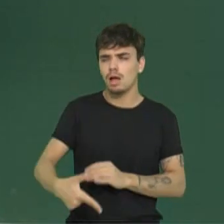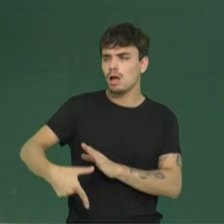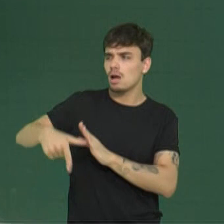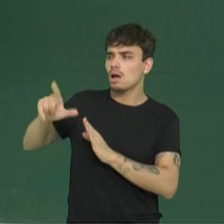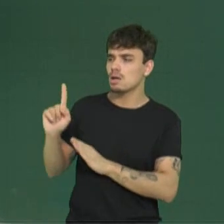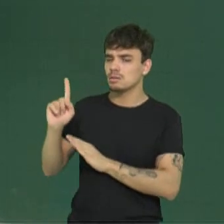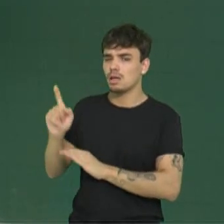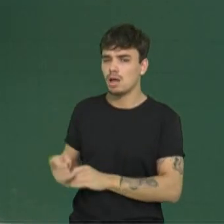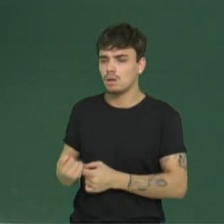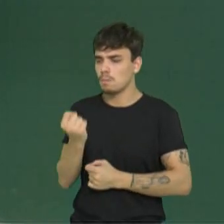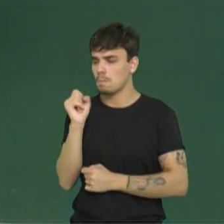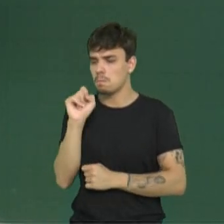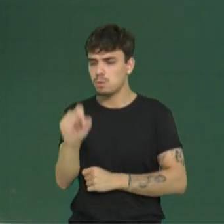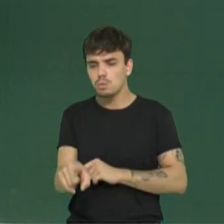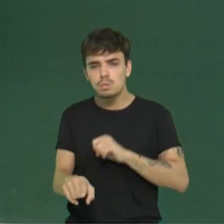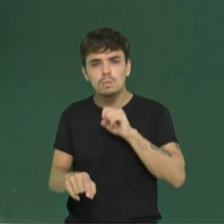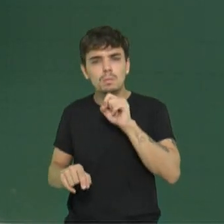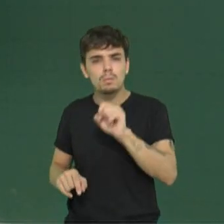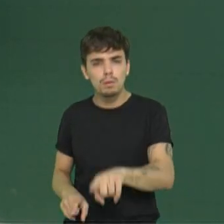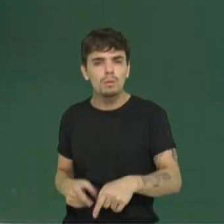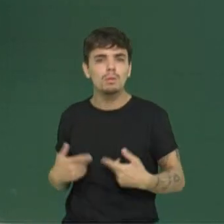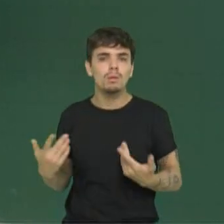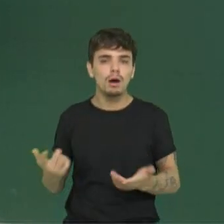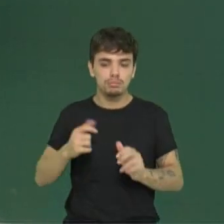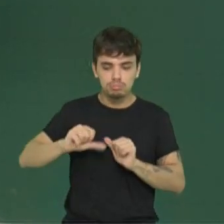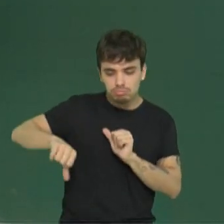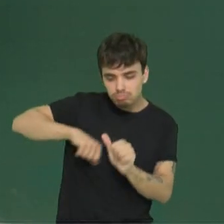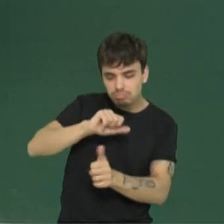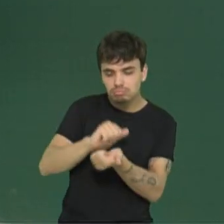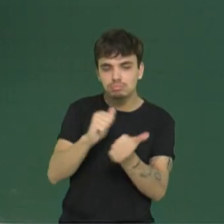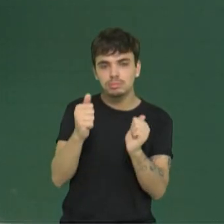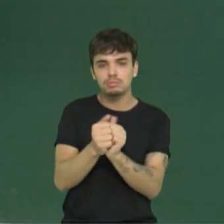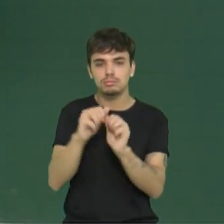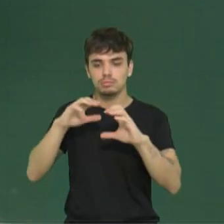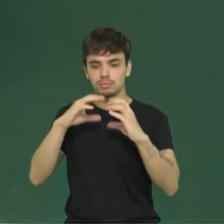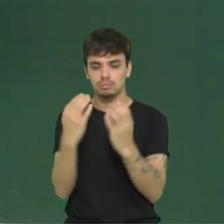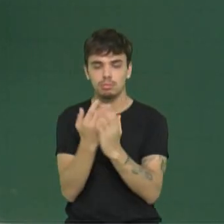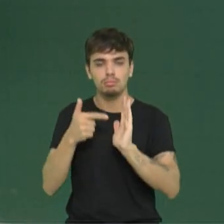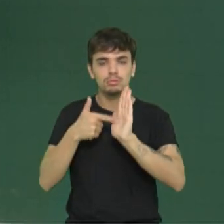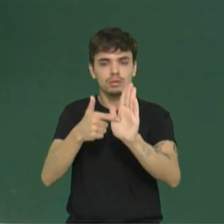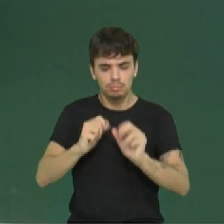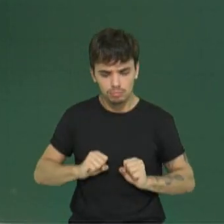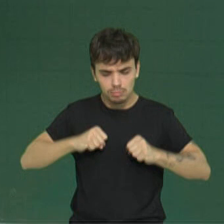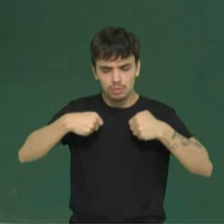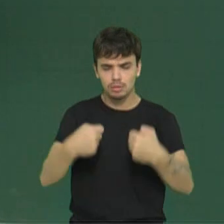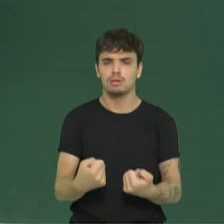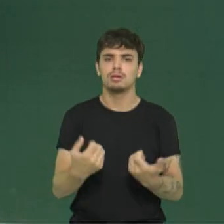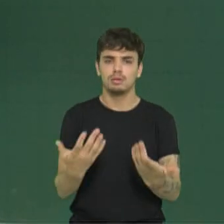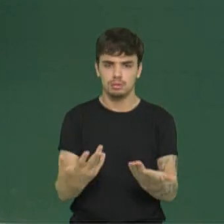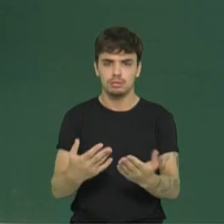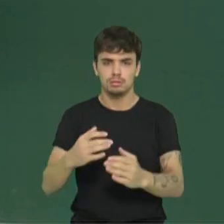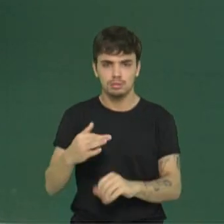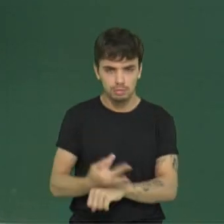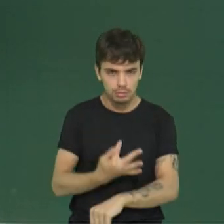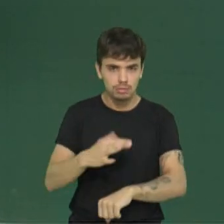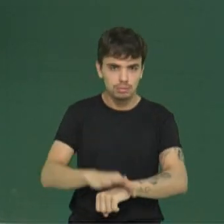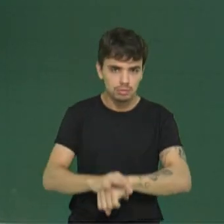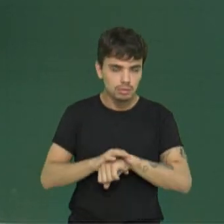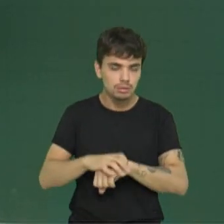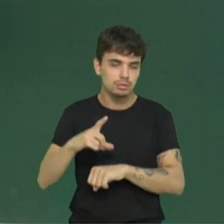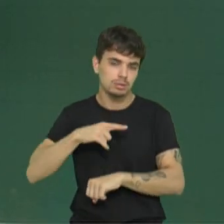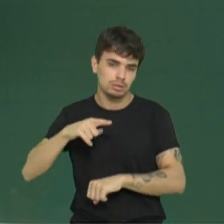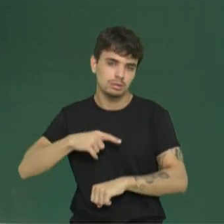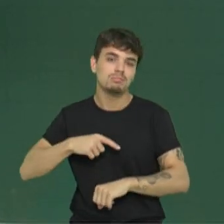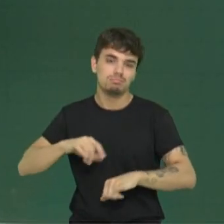xingamento foi apropriado pela comunidade para mostrar uma atitude, né, de resistência até tudo aquilo que eles